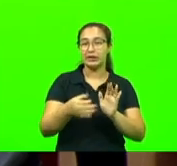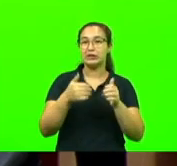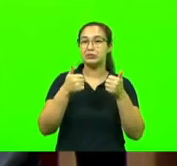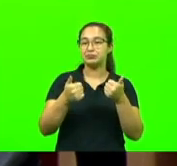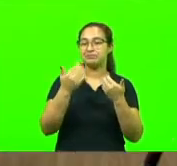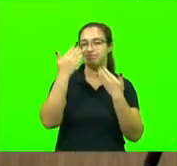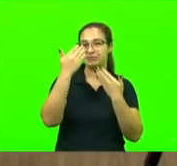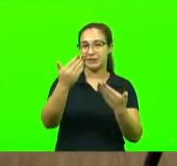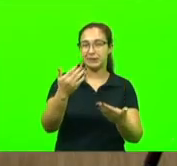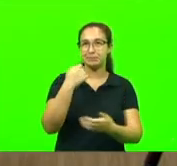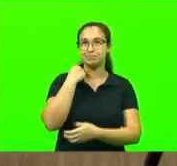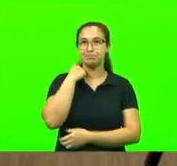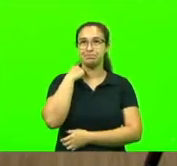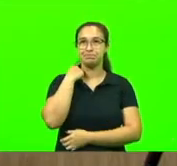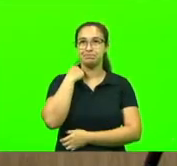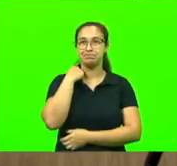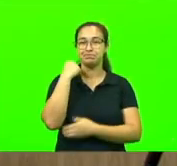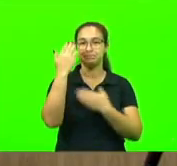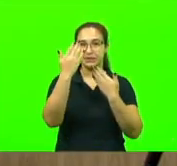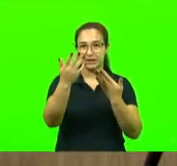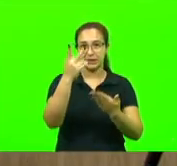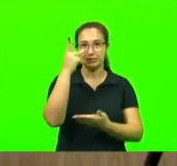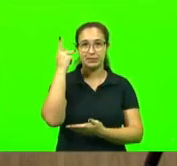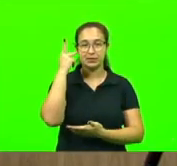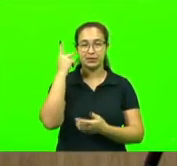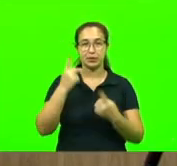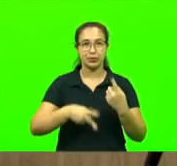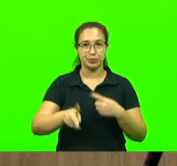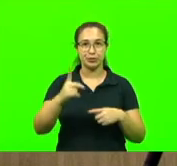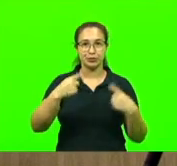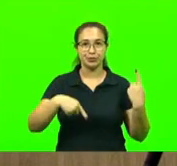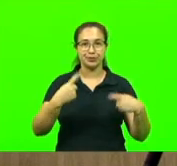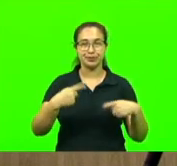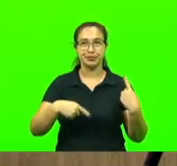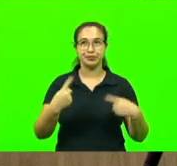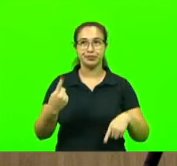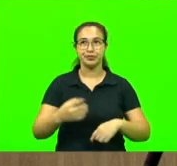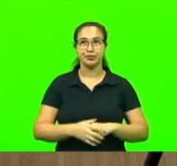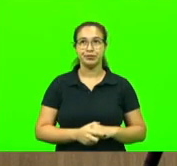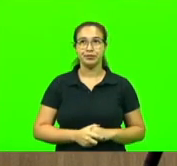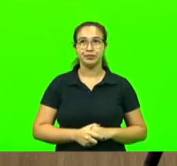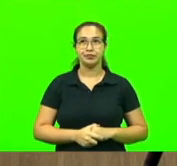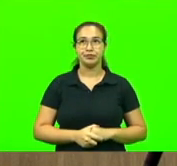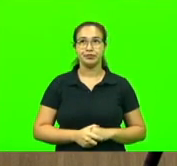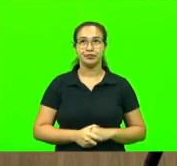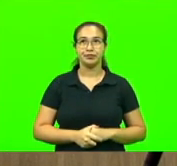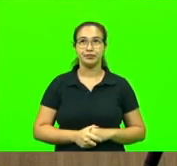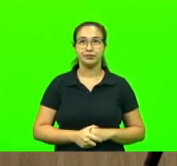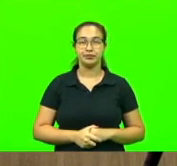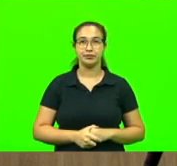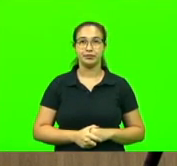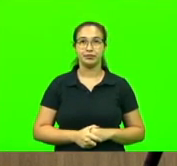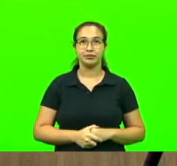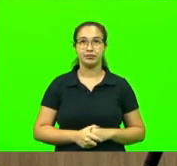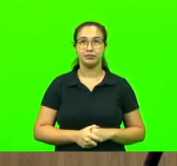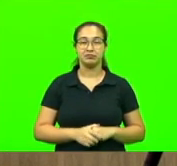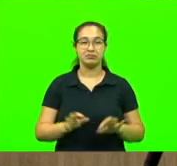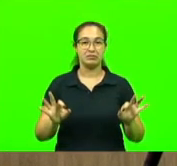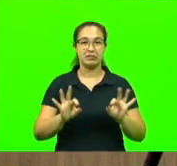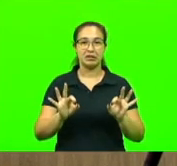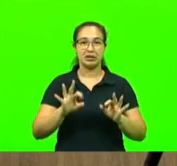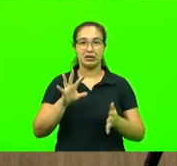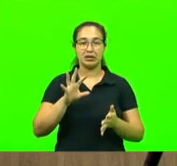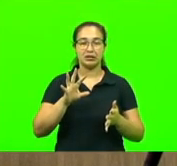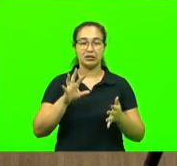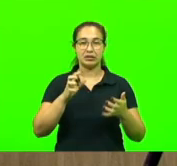deputado. Obrigado, deputado Paulinha. Continua em discussão o presente projeto. Não havendo mais